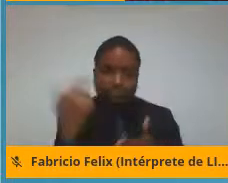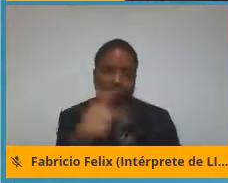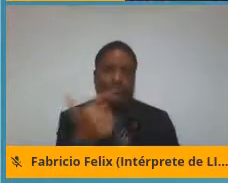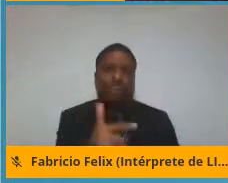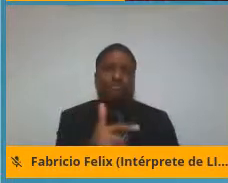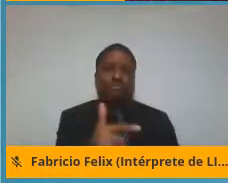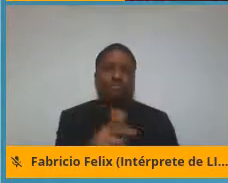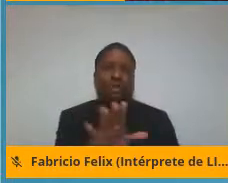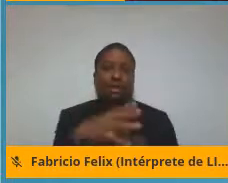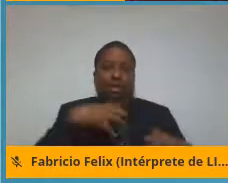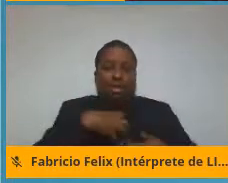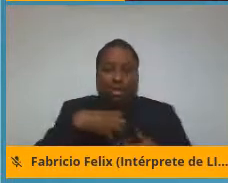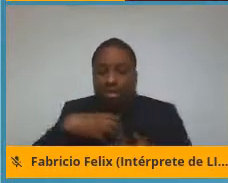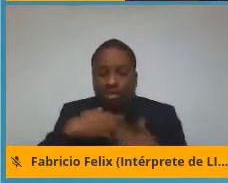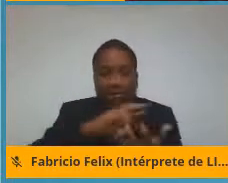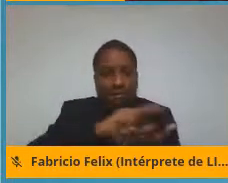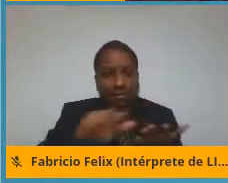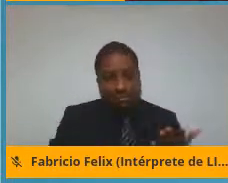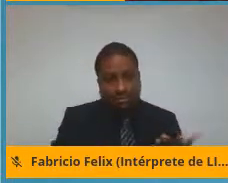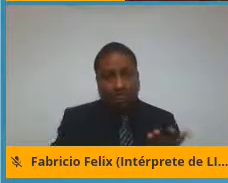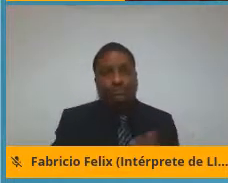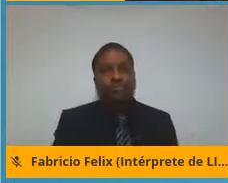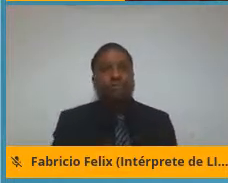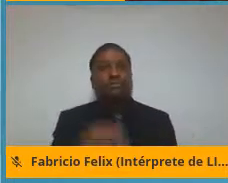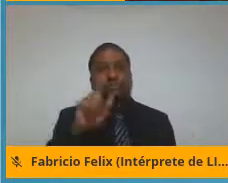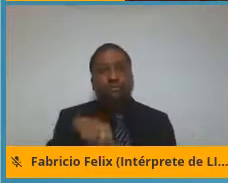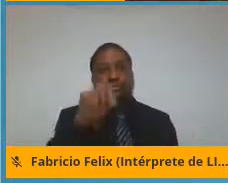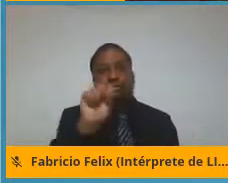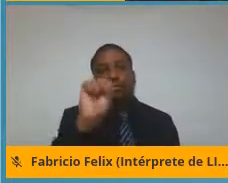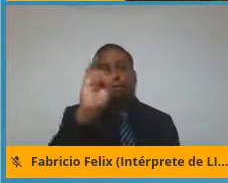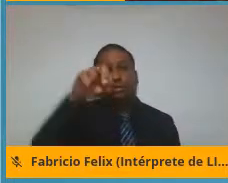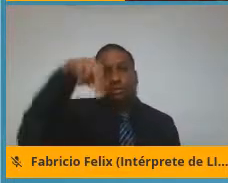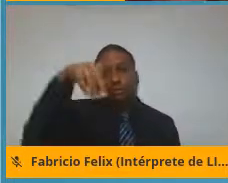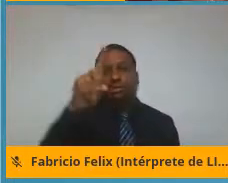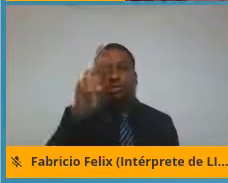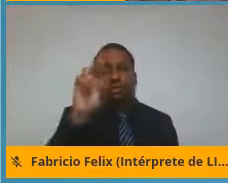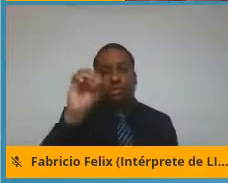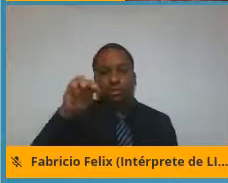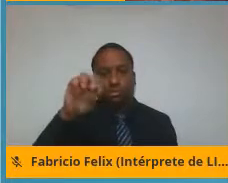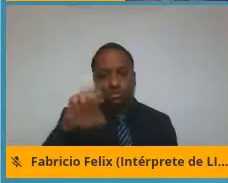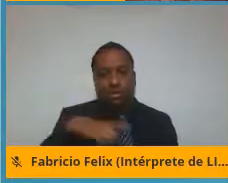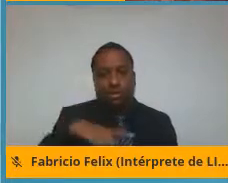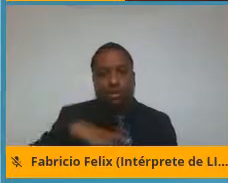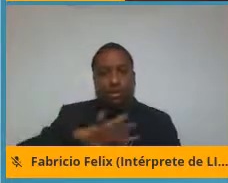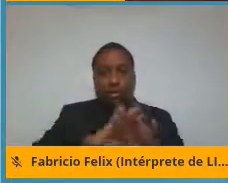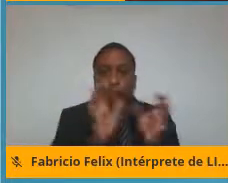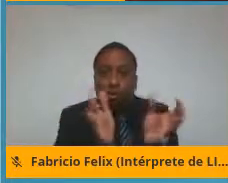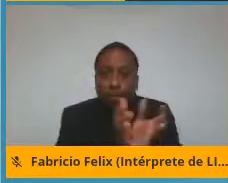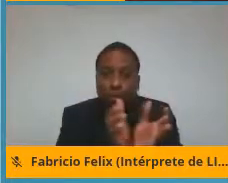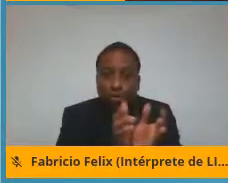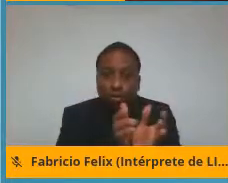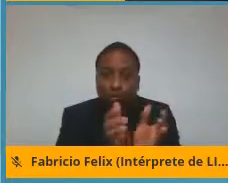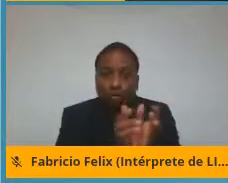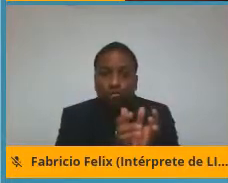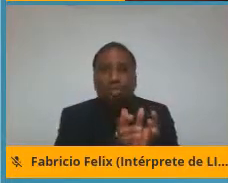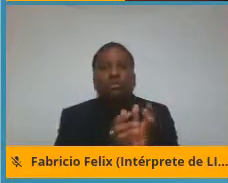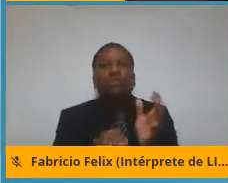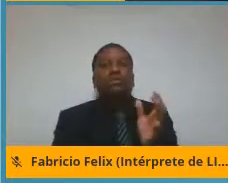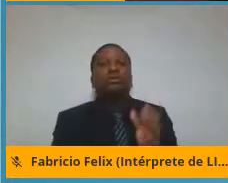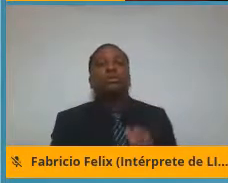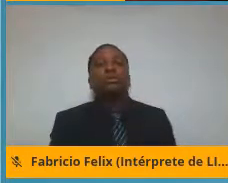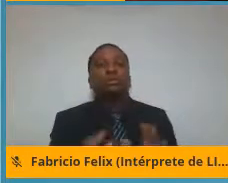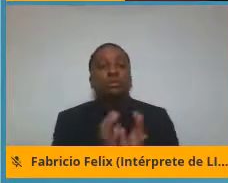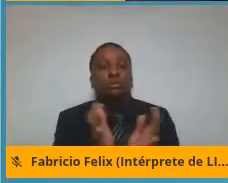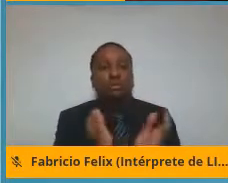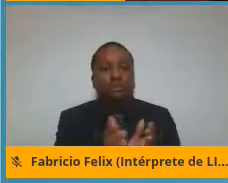como o próprio nome diz, né, síndromes. Então, você tem um conjunto de sinais e sintomas ali que muitas vezes não conseguem